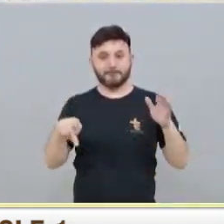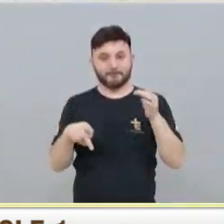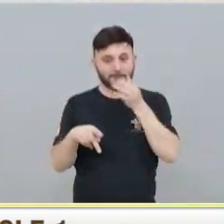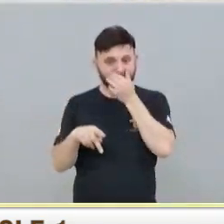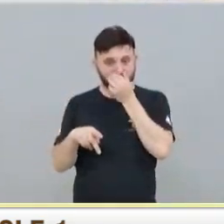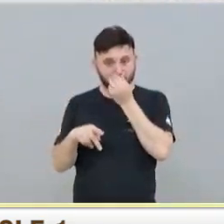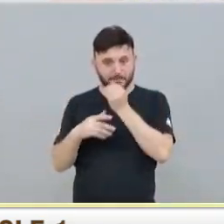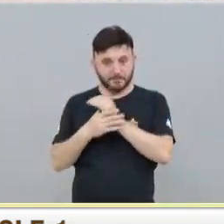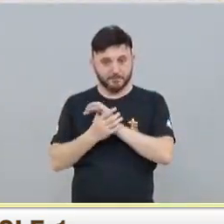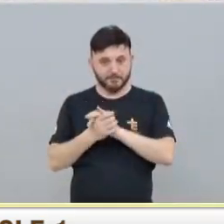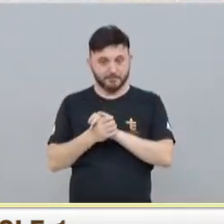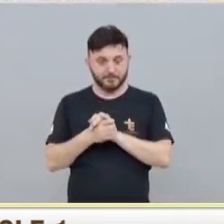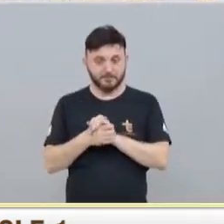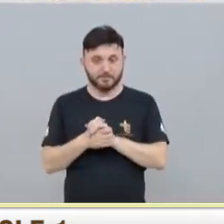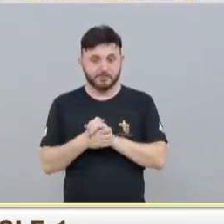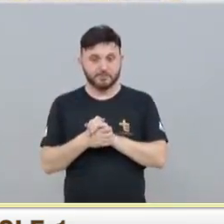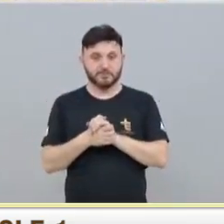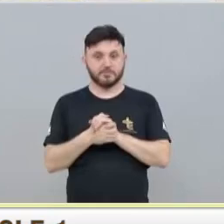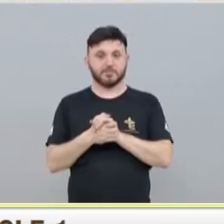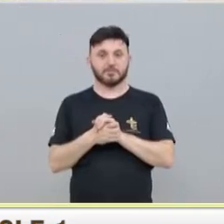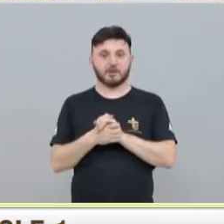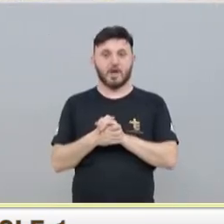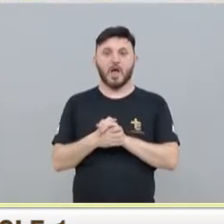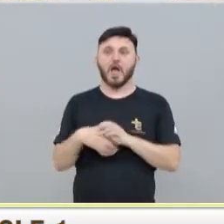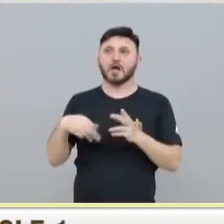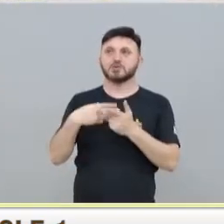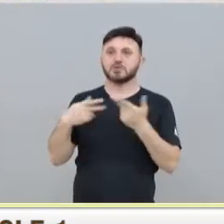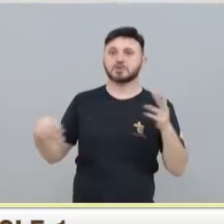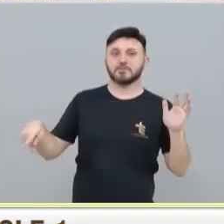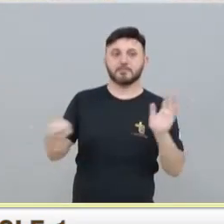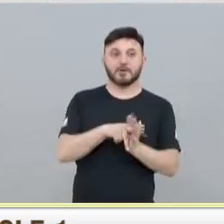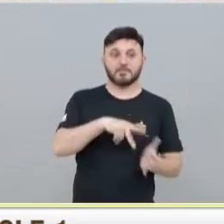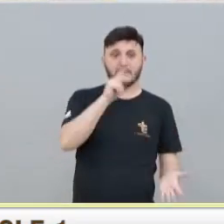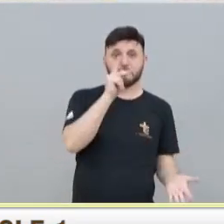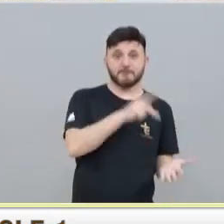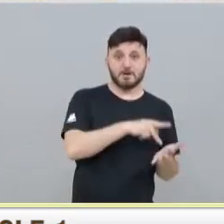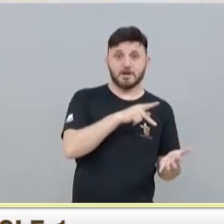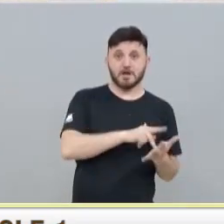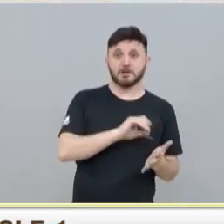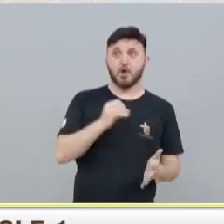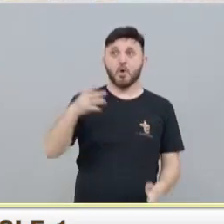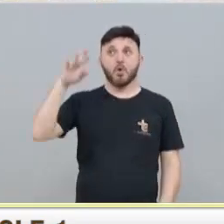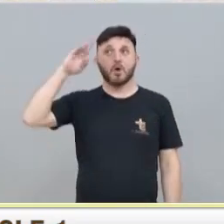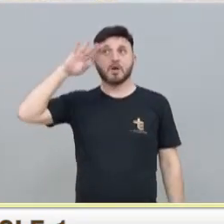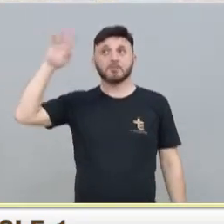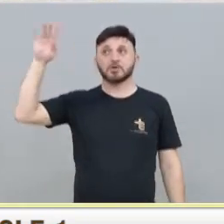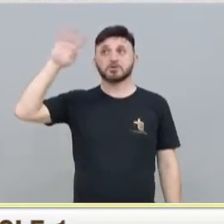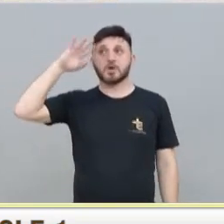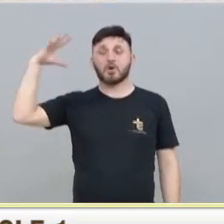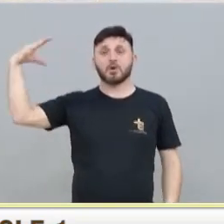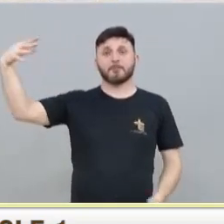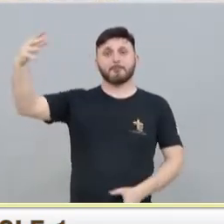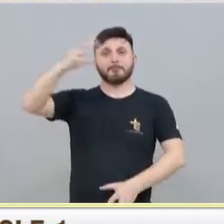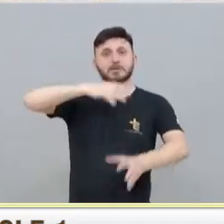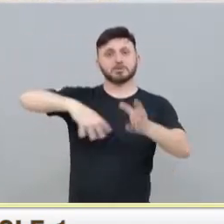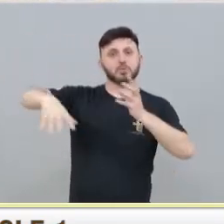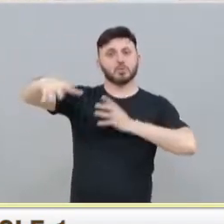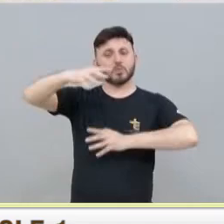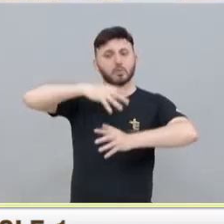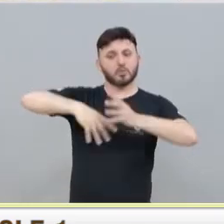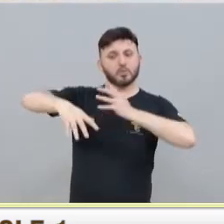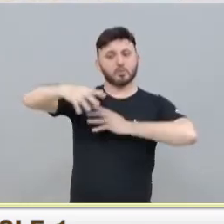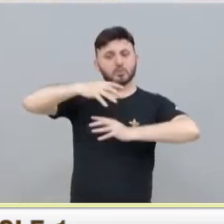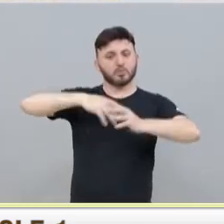matéria ilusão se misturam não vou entrar nisso que ficaria muito